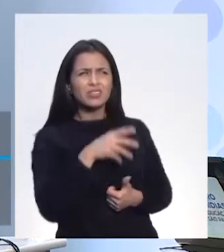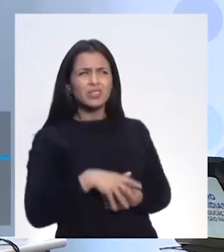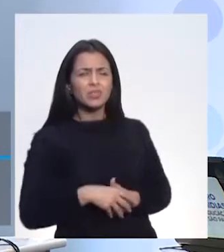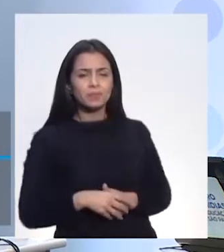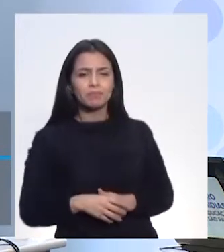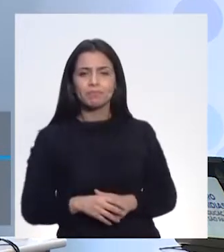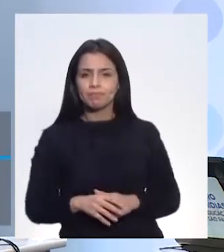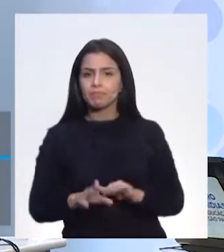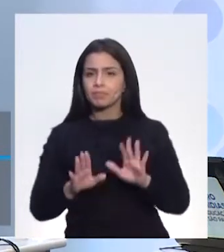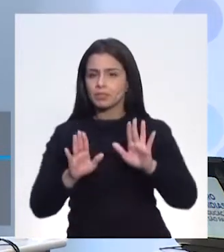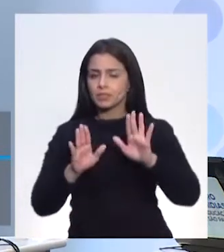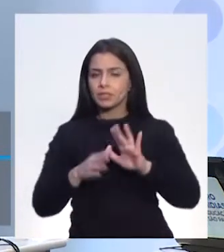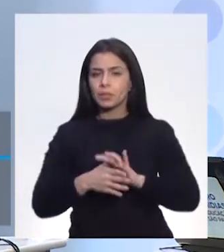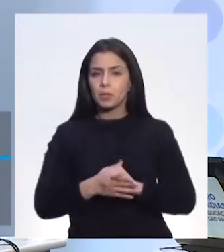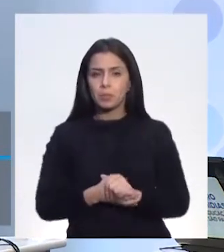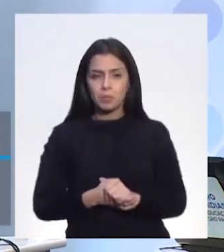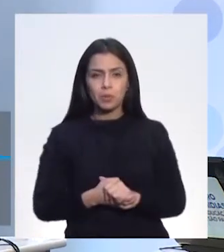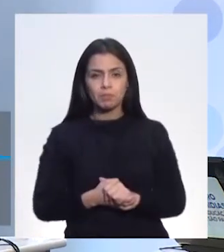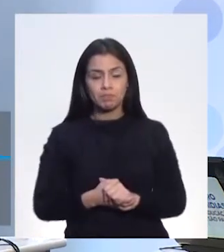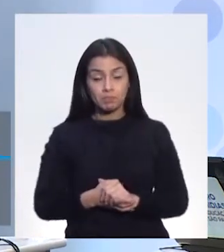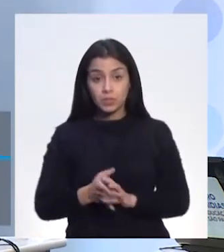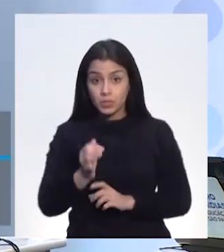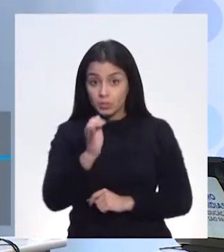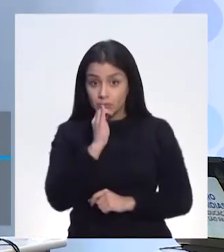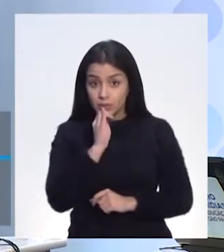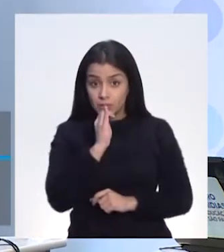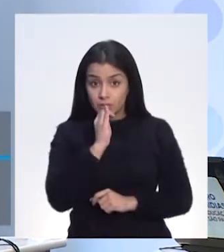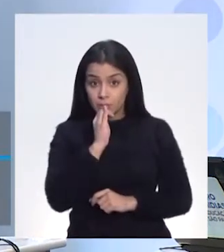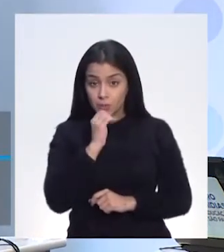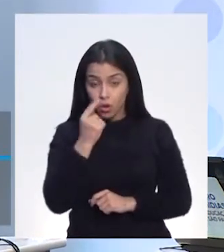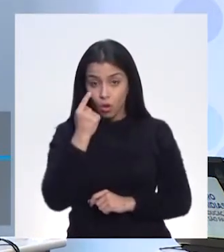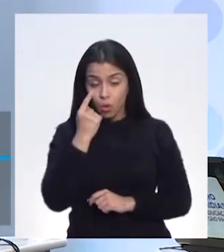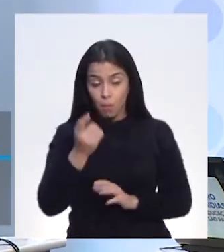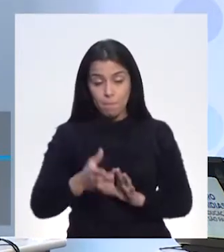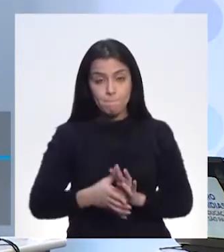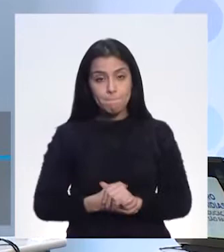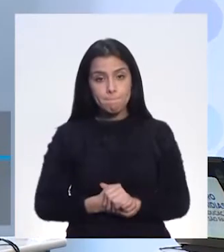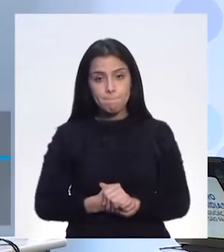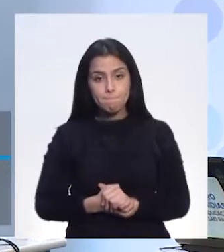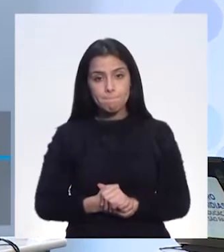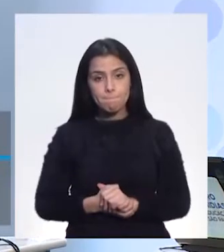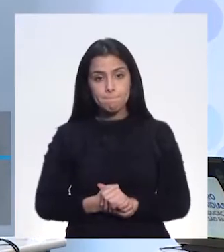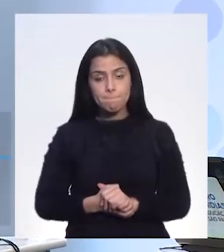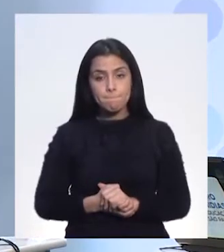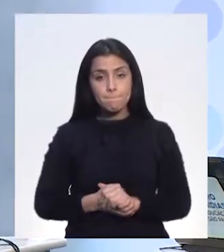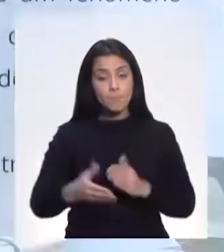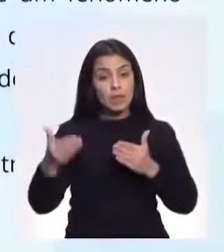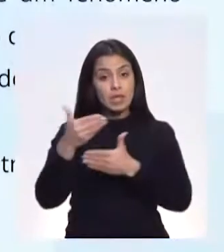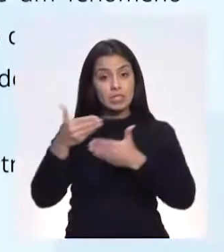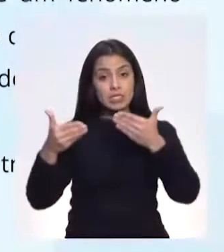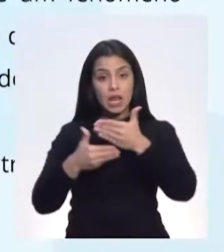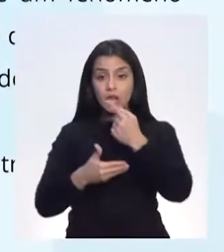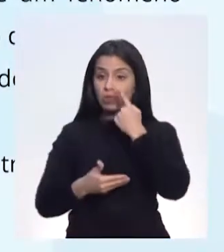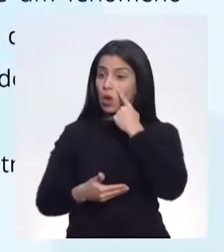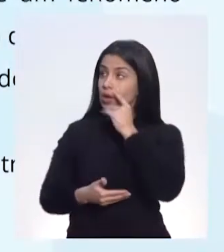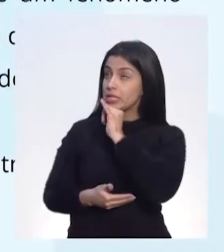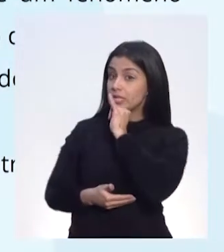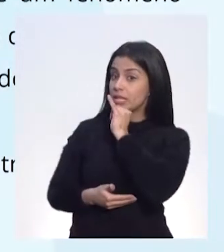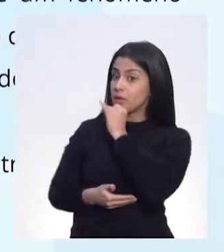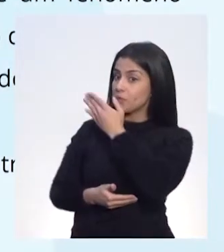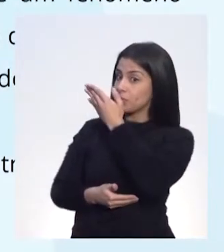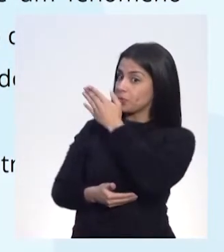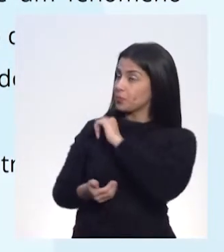bom, então, vamos fazer um exemplo? Ótimo. Então, vamos lá. O slide do primeiro exemplo.